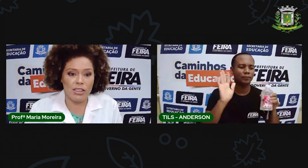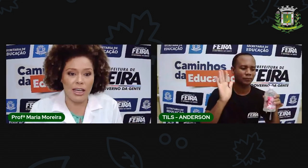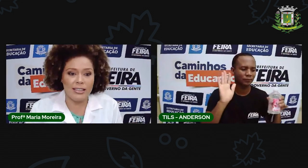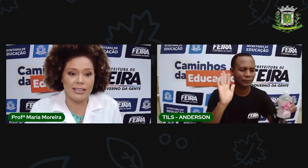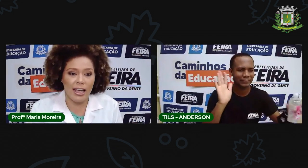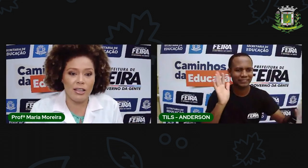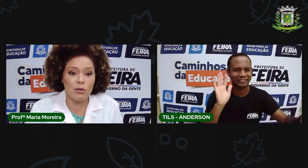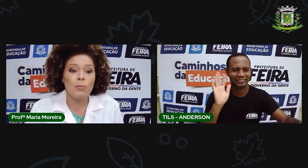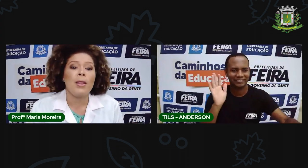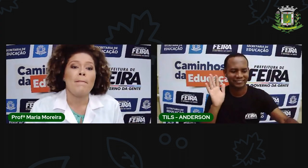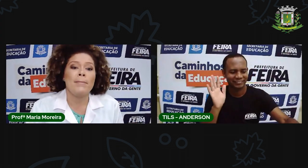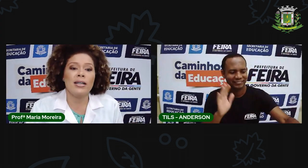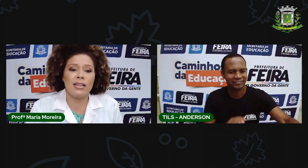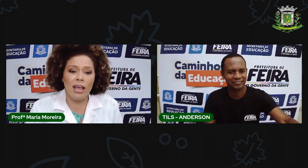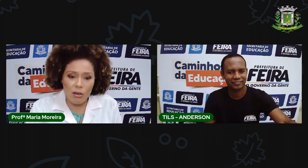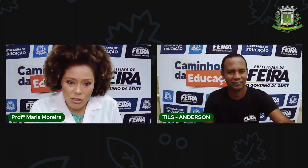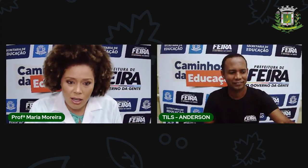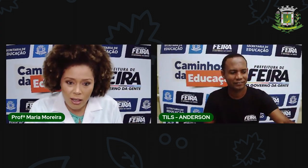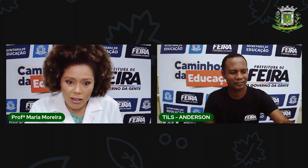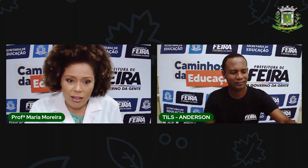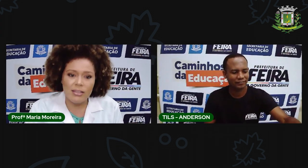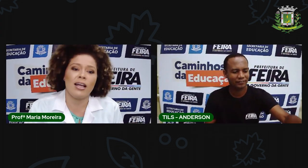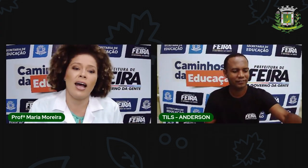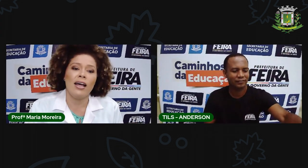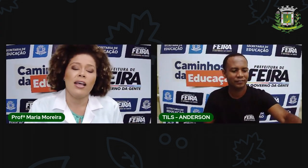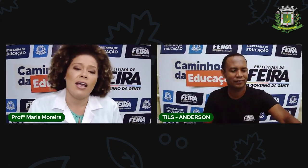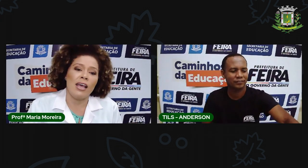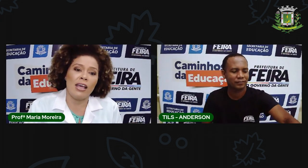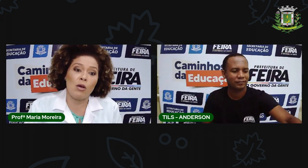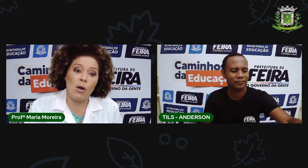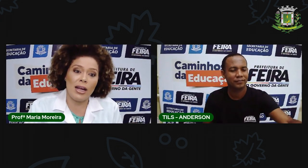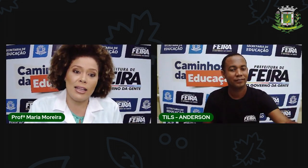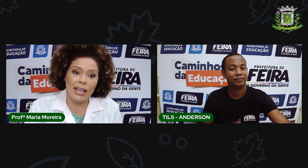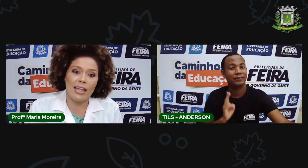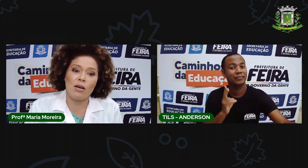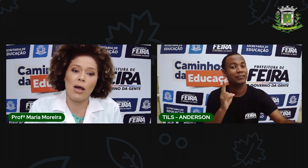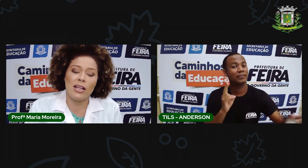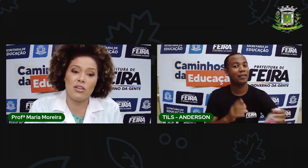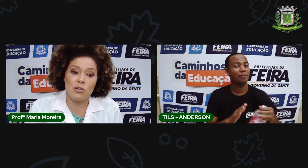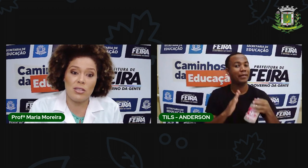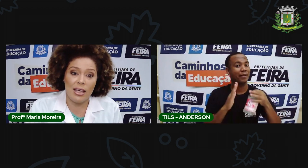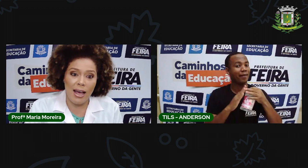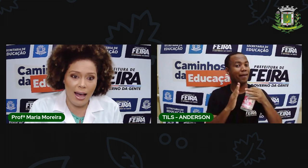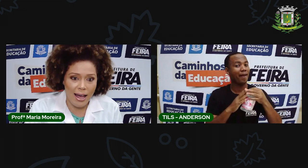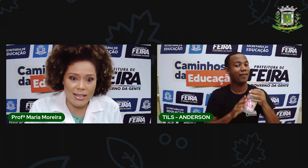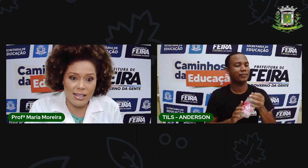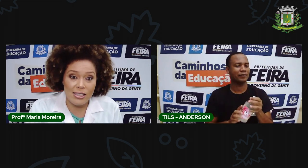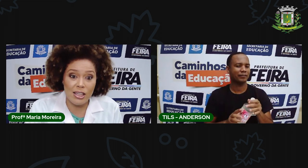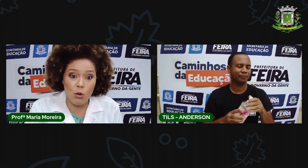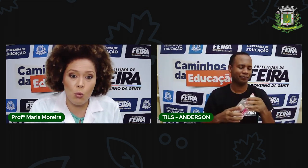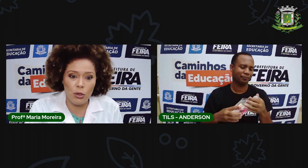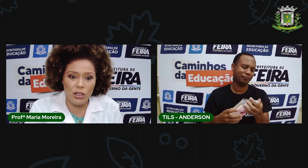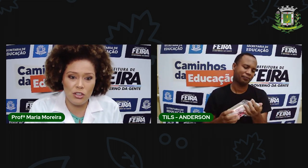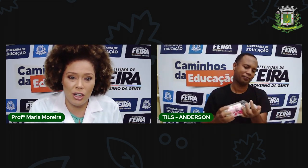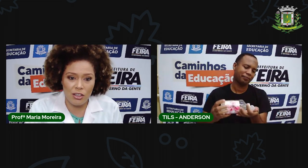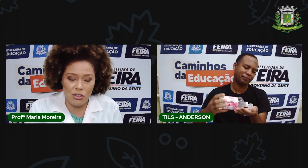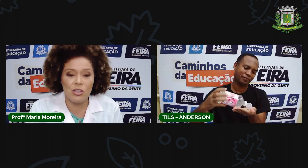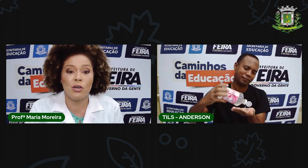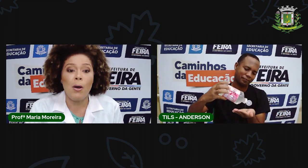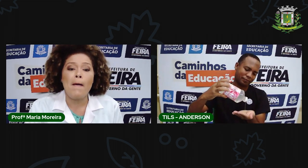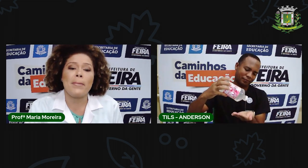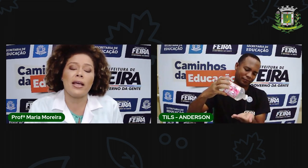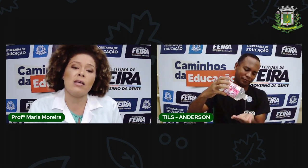pra vocês, certo? Mantenham-se, tá? Em quarentena, guardadinhos em casa. Se cuidem